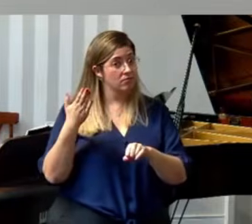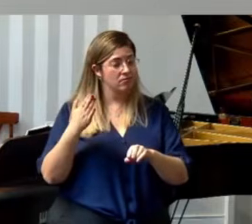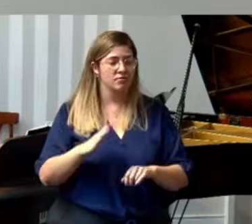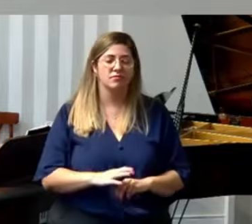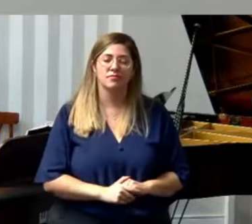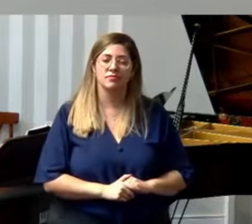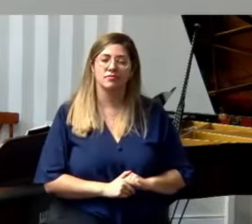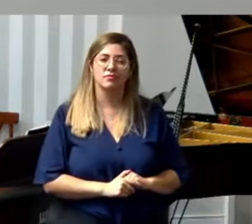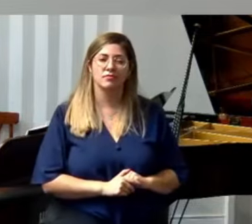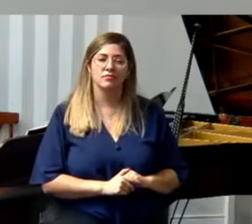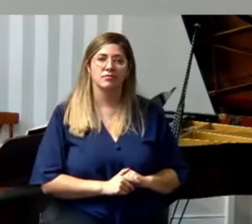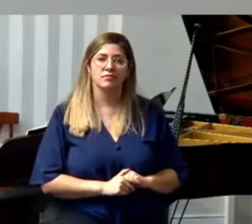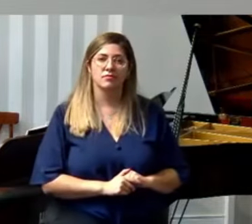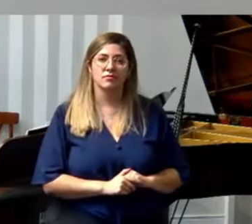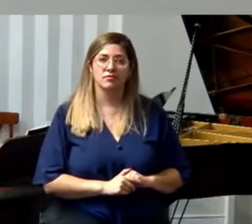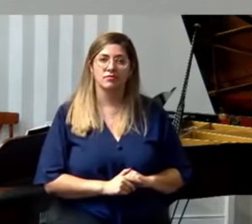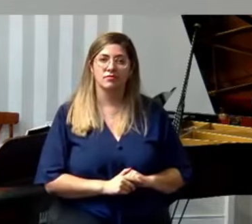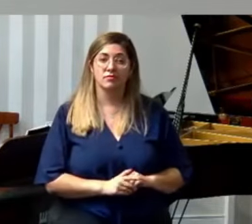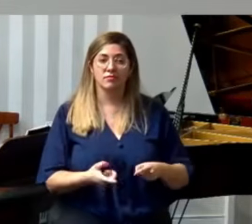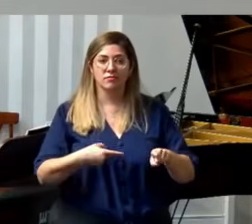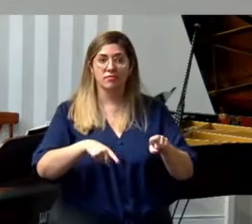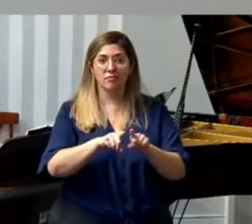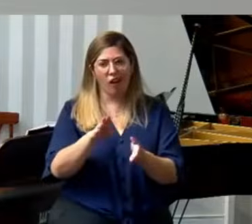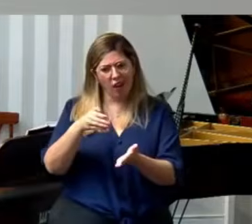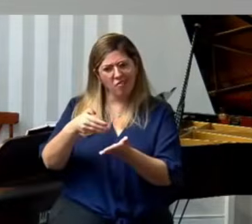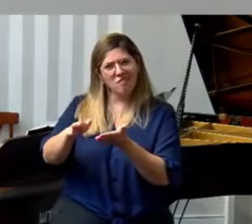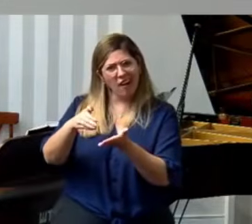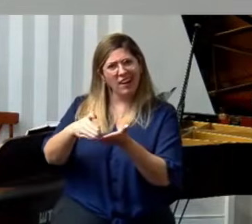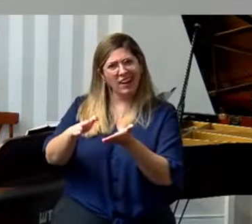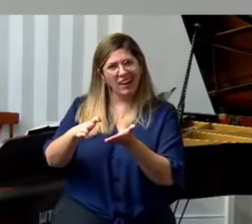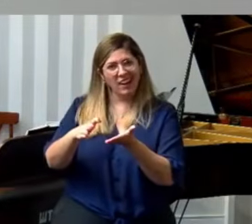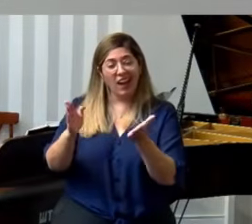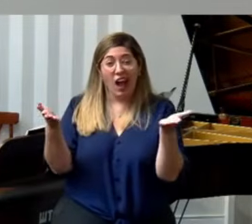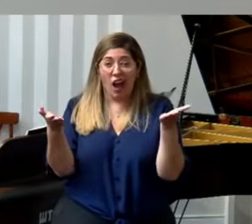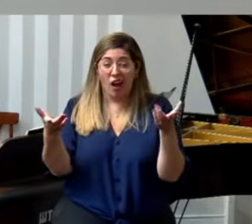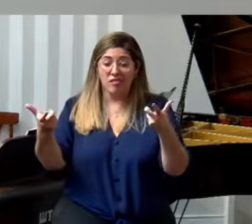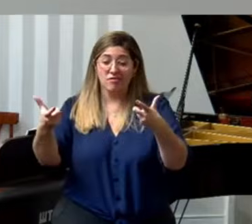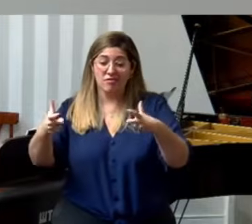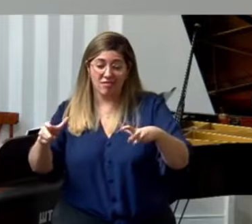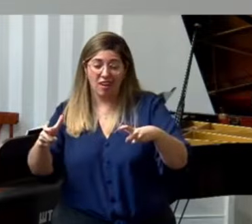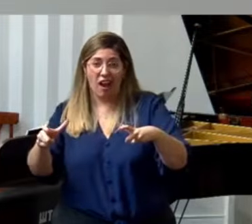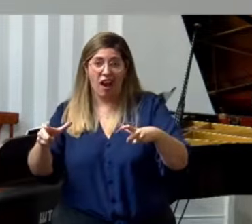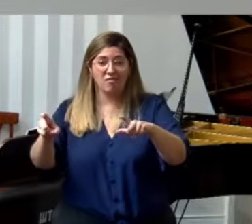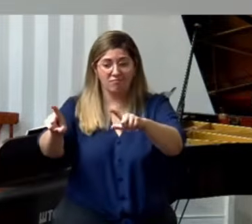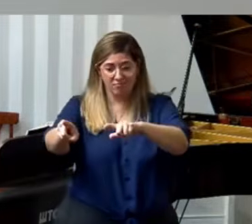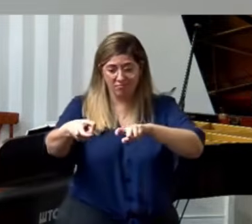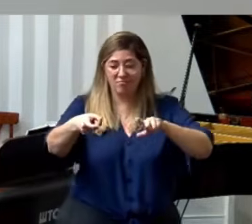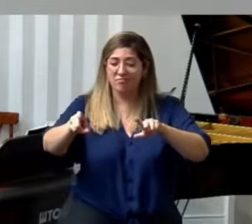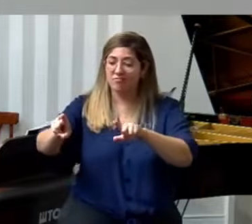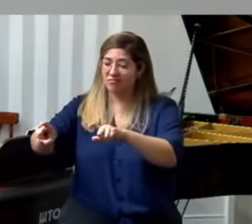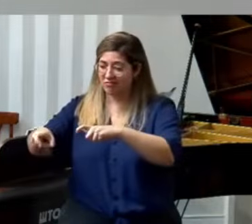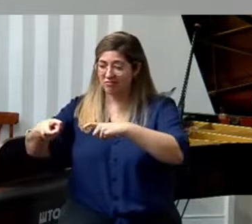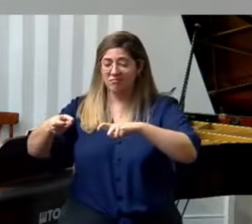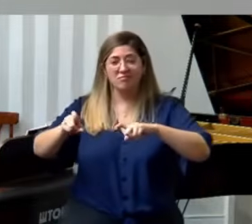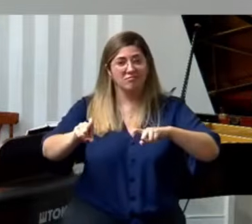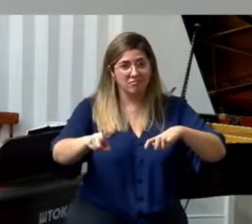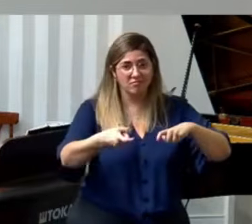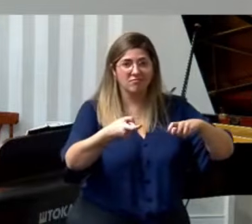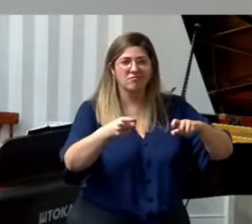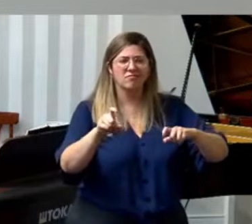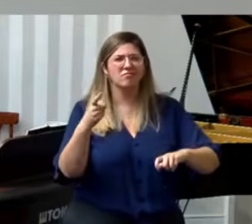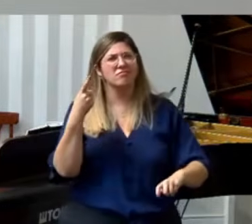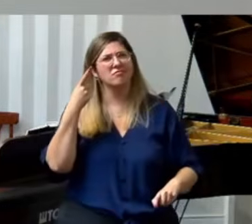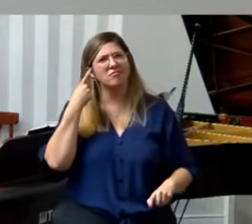dá. A razão é para cultivar a terra da qual havia sido tomado. Volte